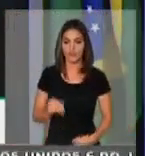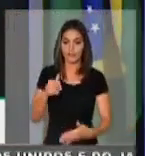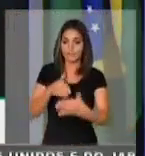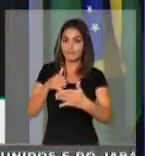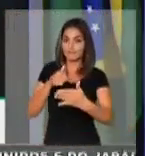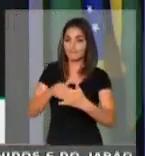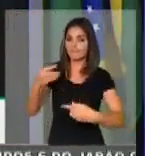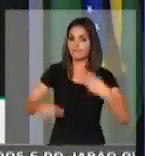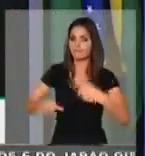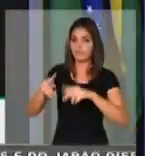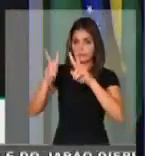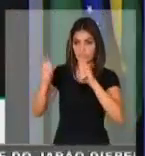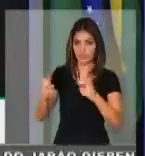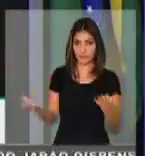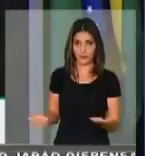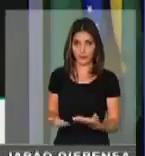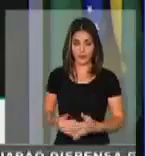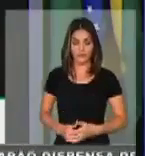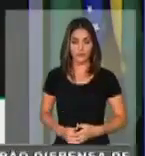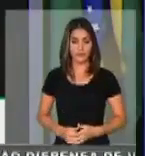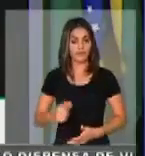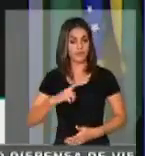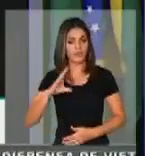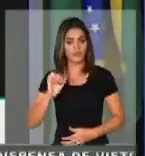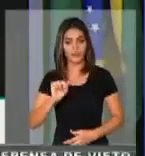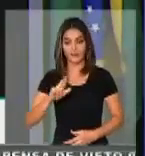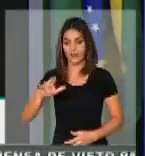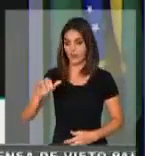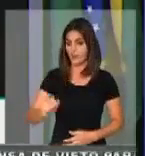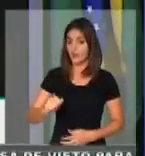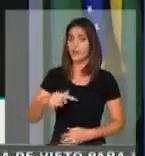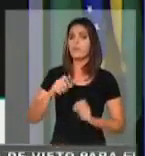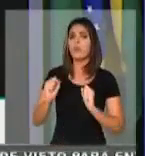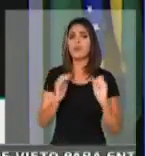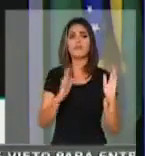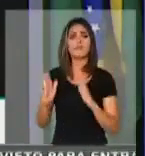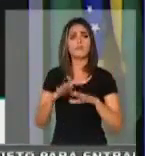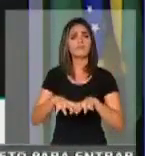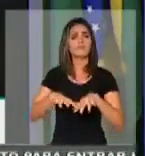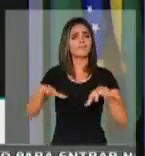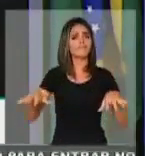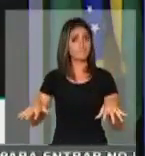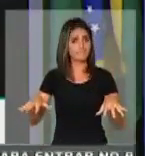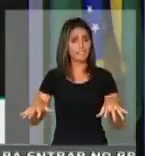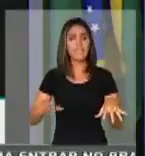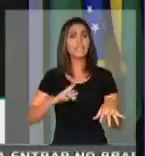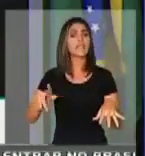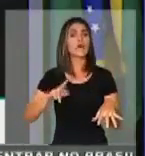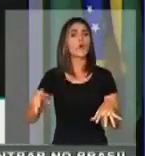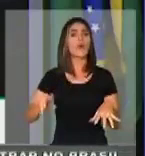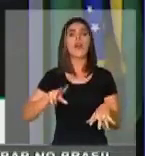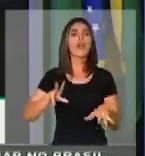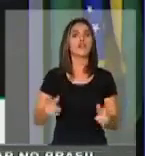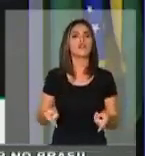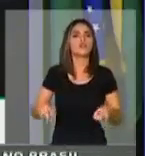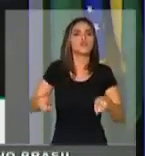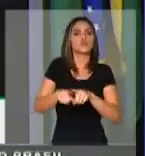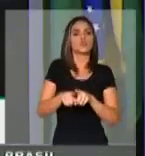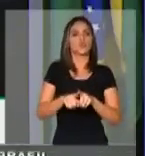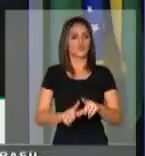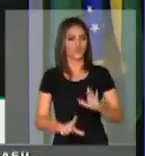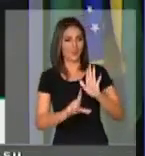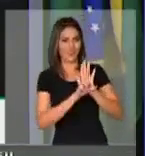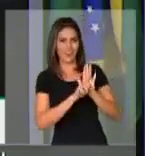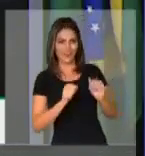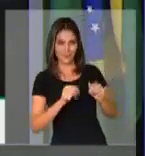A questão da carreira poderia vir em outro momento, em uma discussão separada, e não junto com a